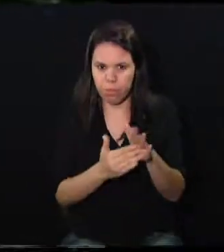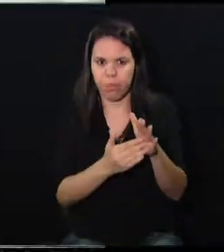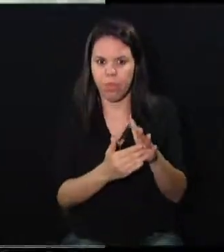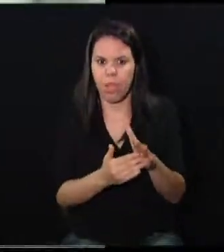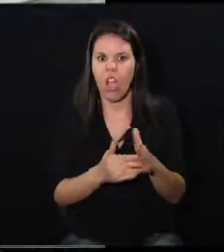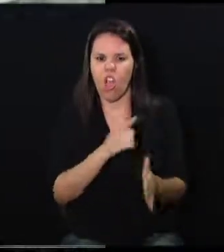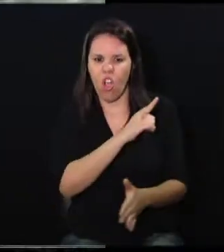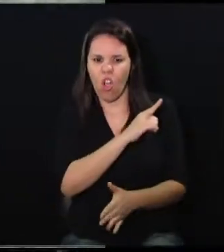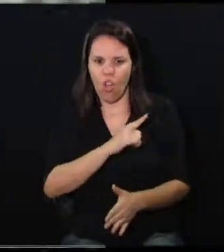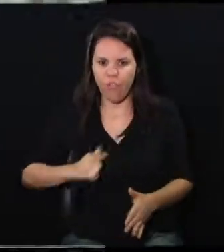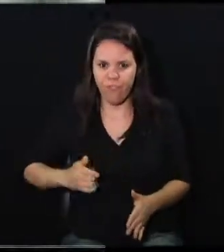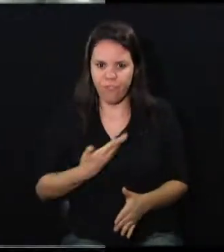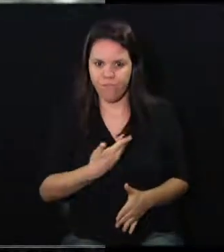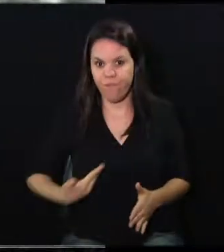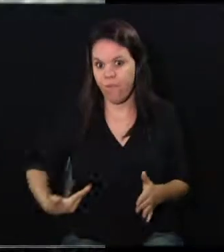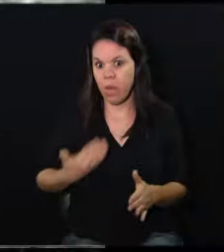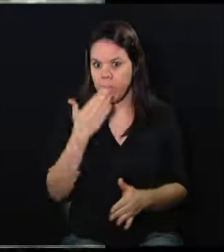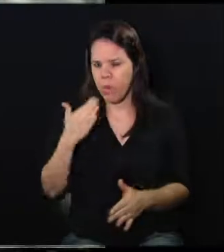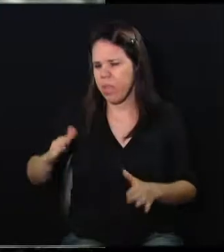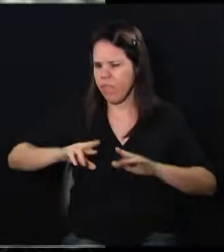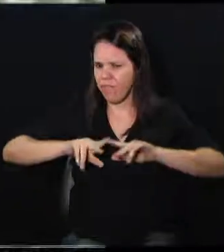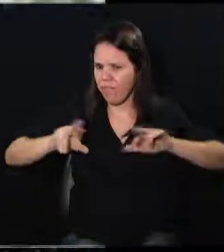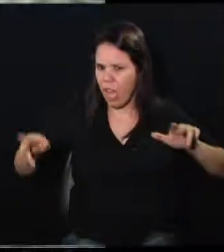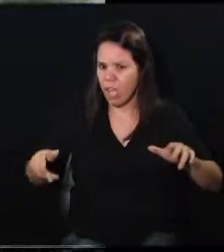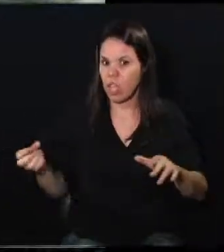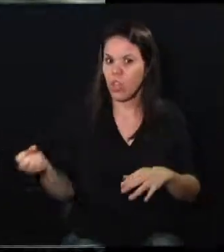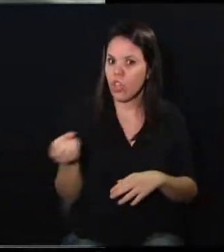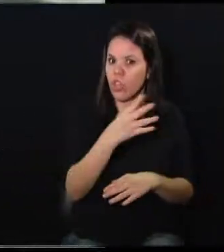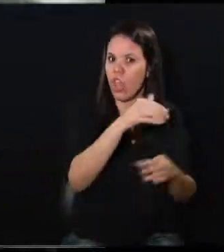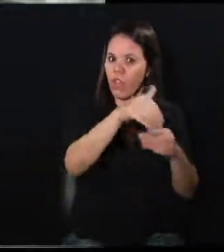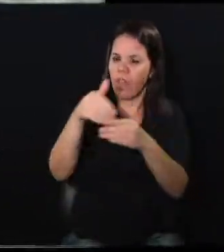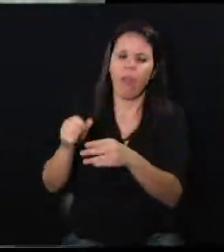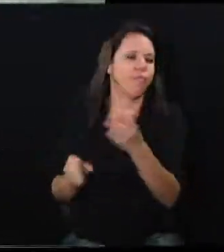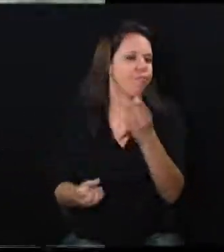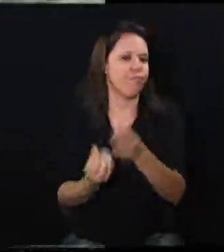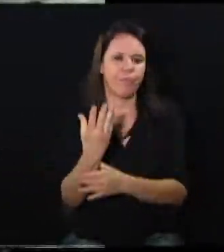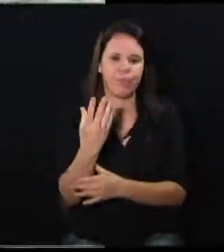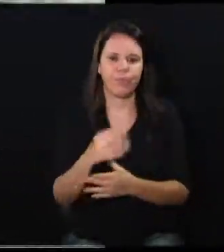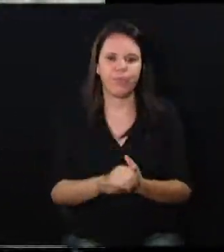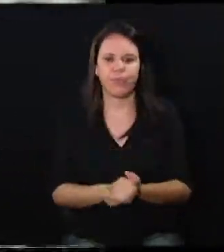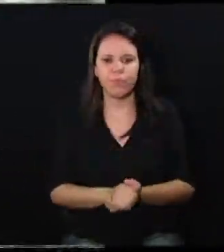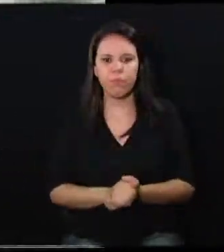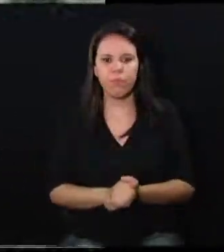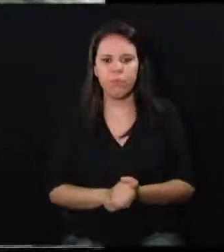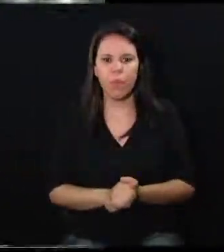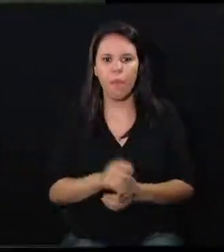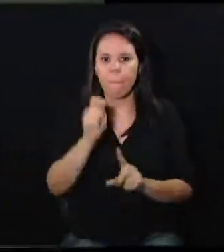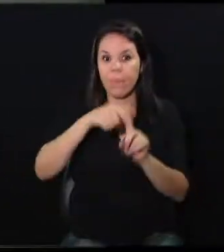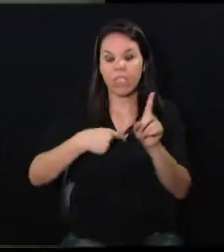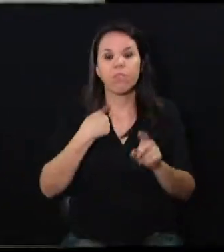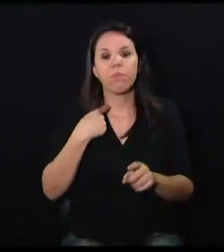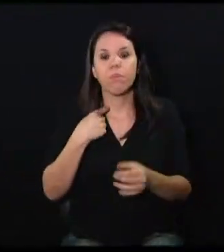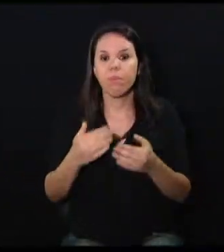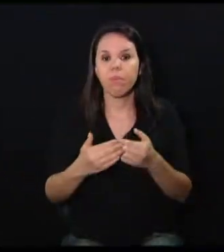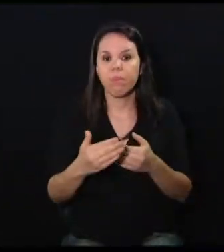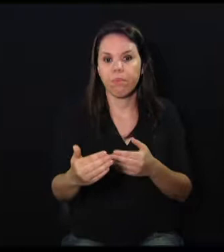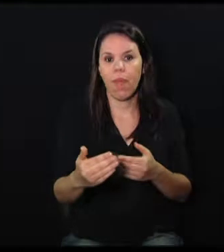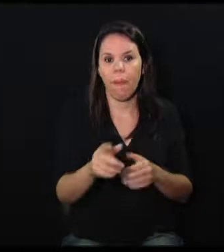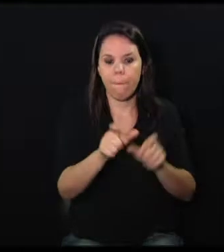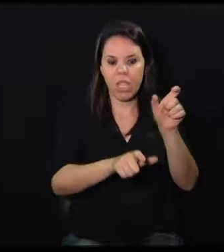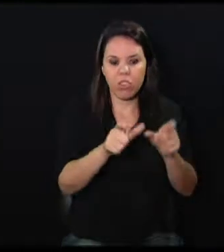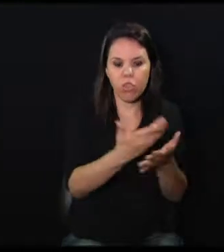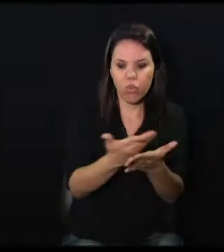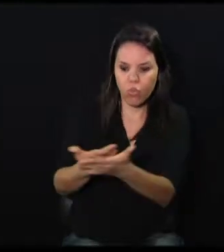de promessas, inclusive de novas eleições, o que não aconteceu. Em maio, estudantes do Largo